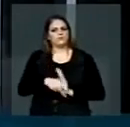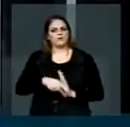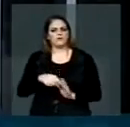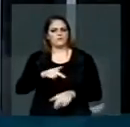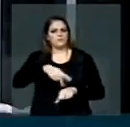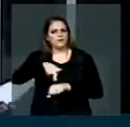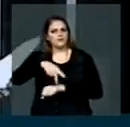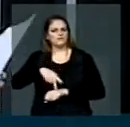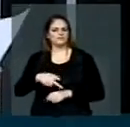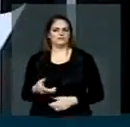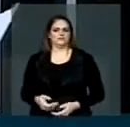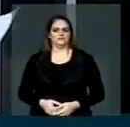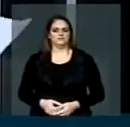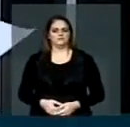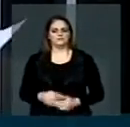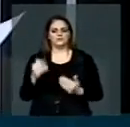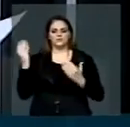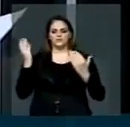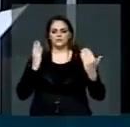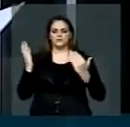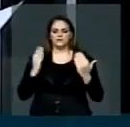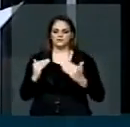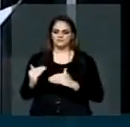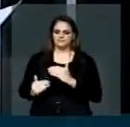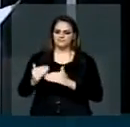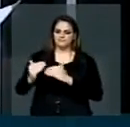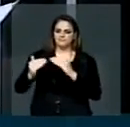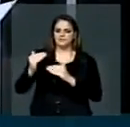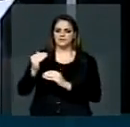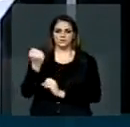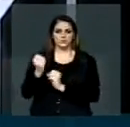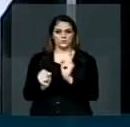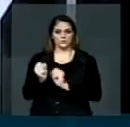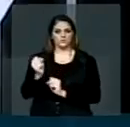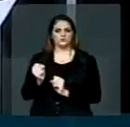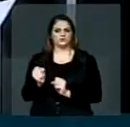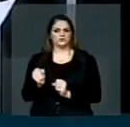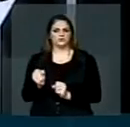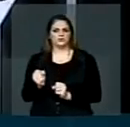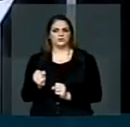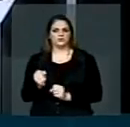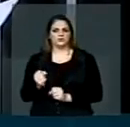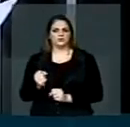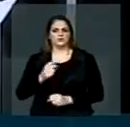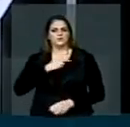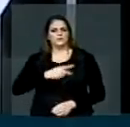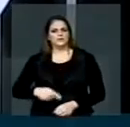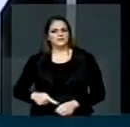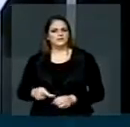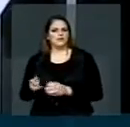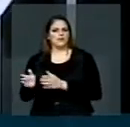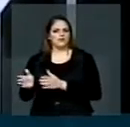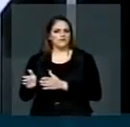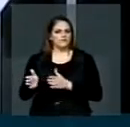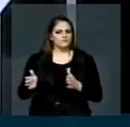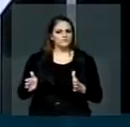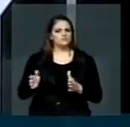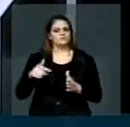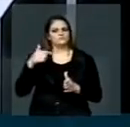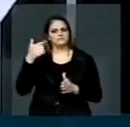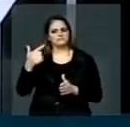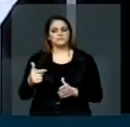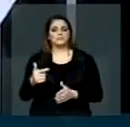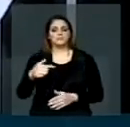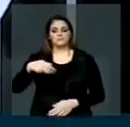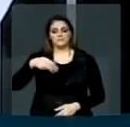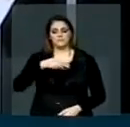indústrias. Comparando a evolução da indústria dentro do período de cada um dos recentes presidentes da República, a média anual do